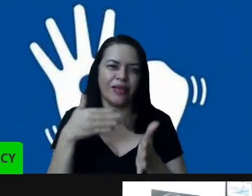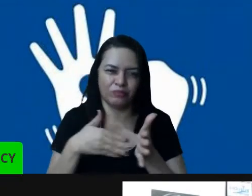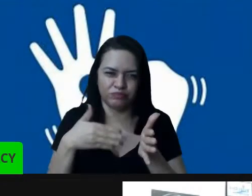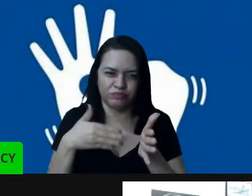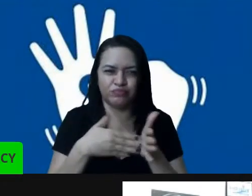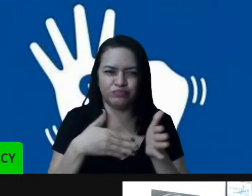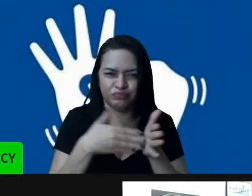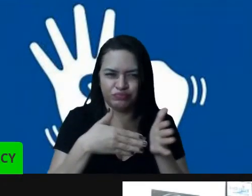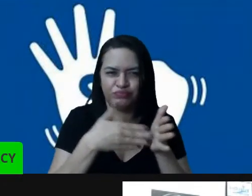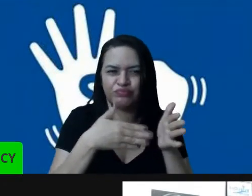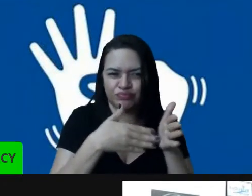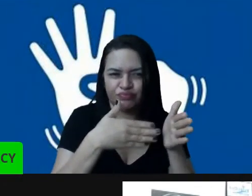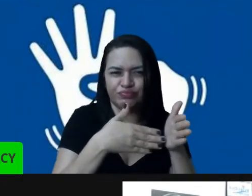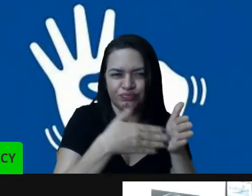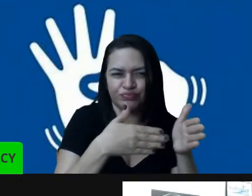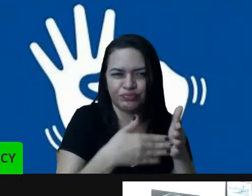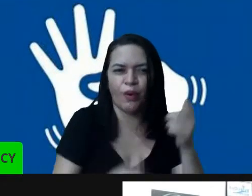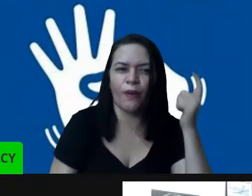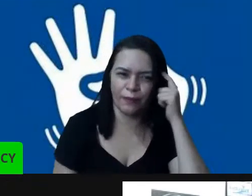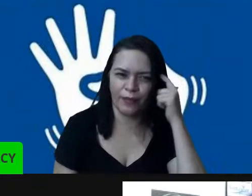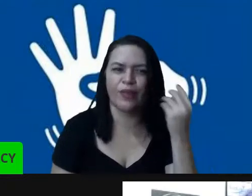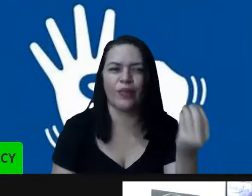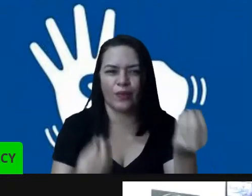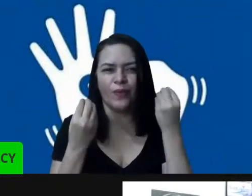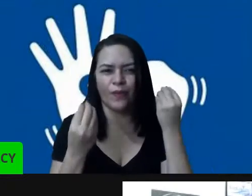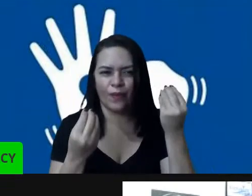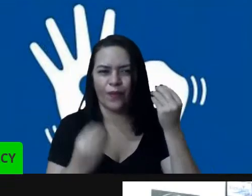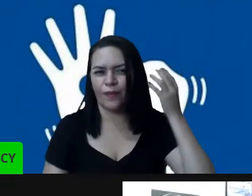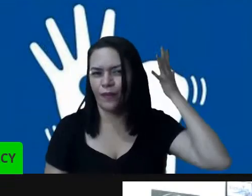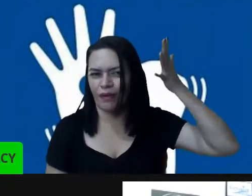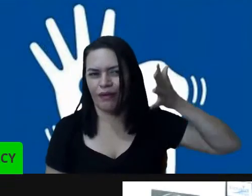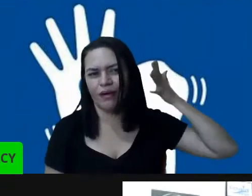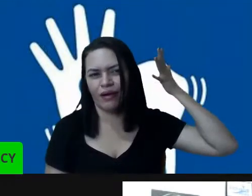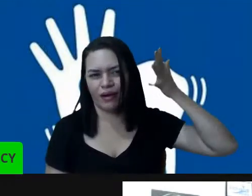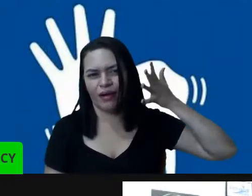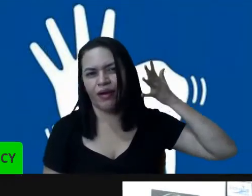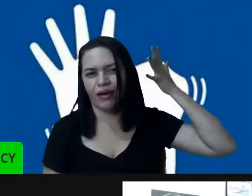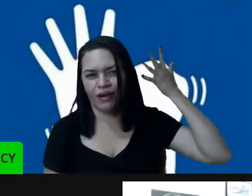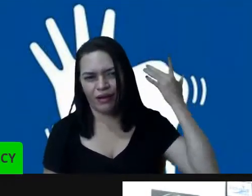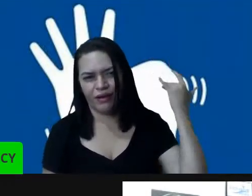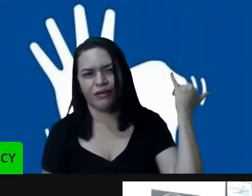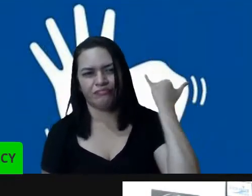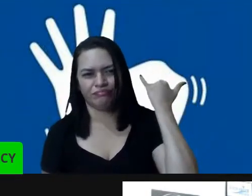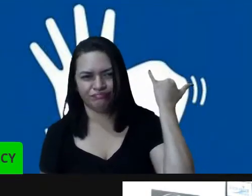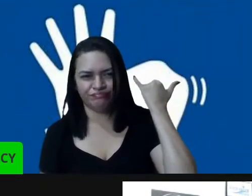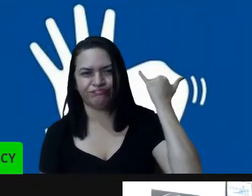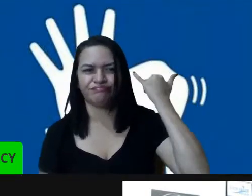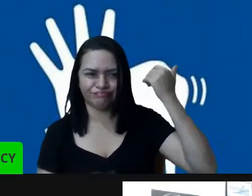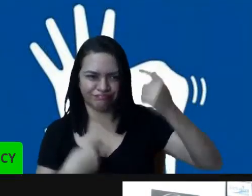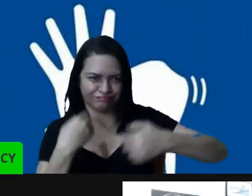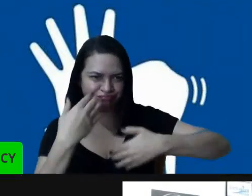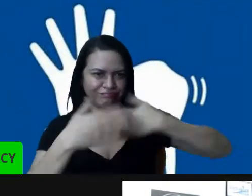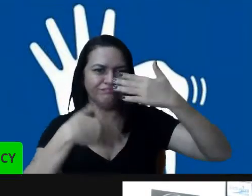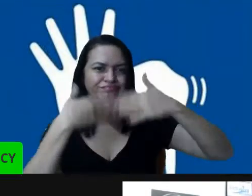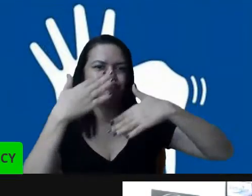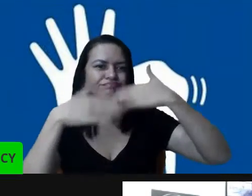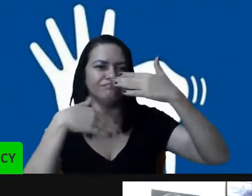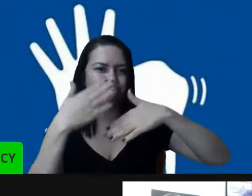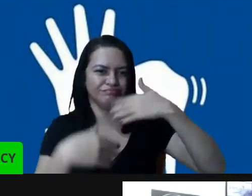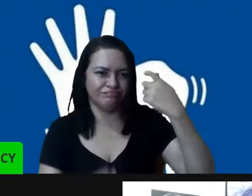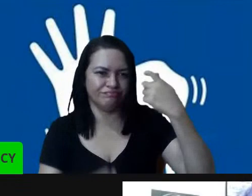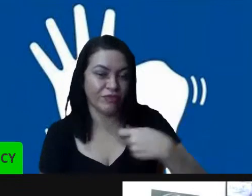Carlivan, o quanto a audiodescrição ainda tem que avançar, né? Que muita gente não sabe, e quem sabe não